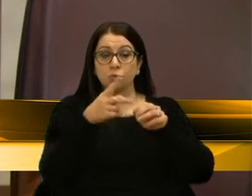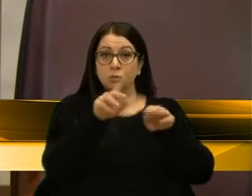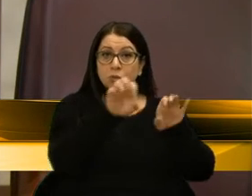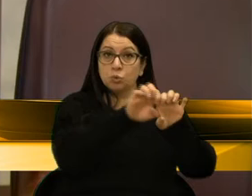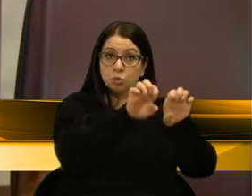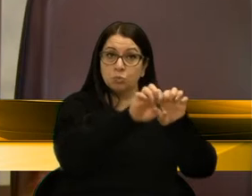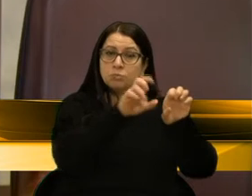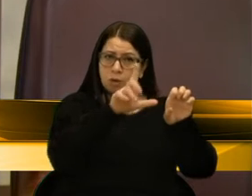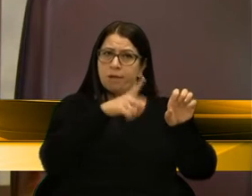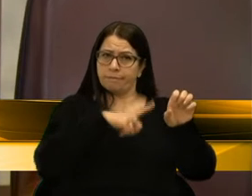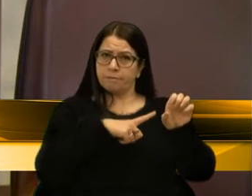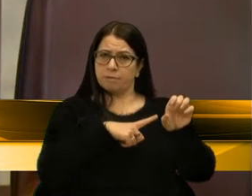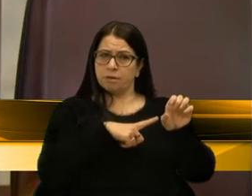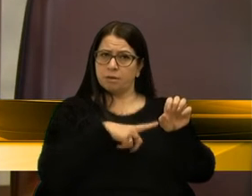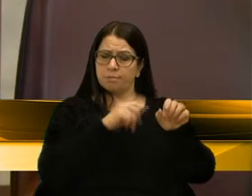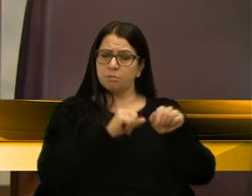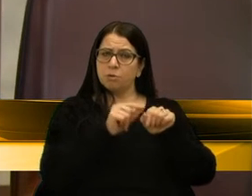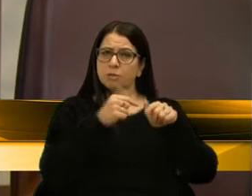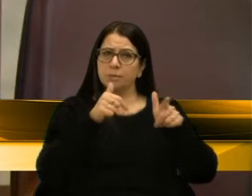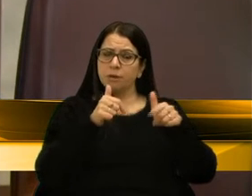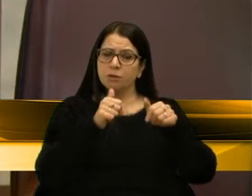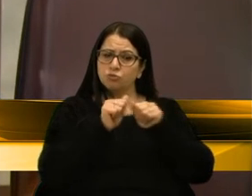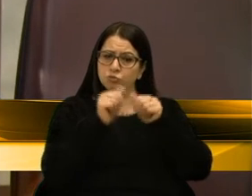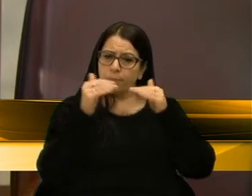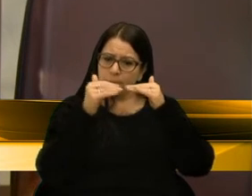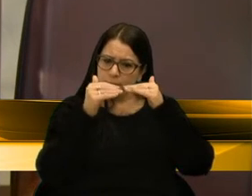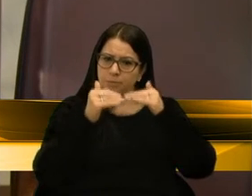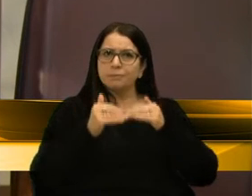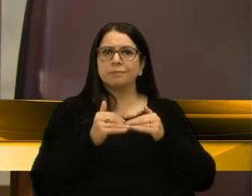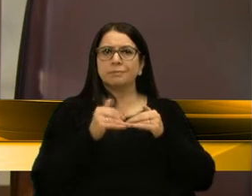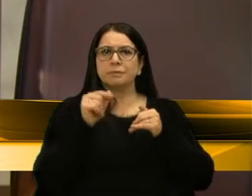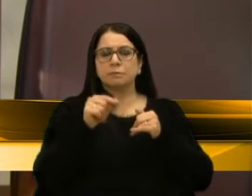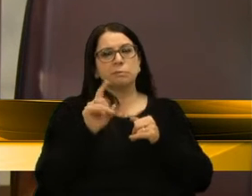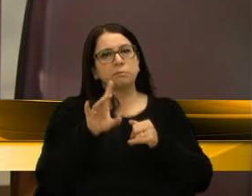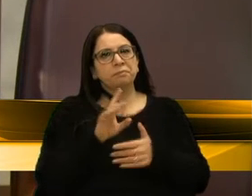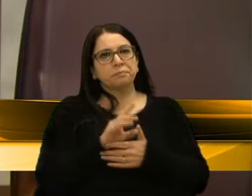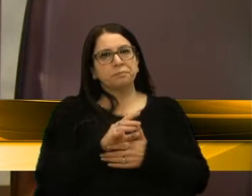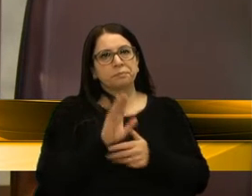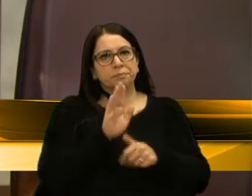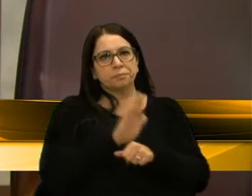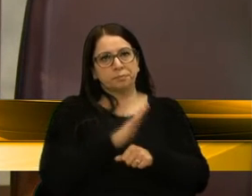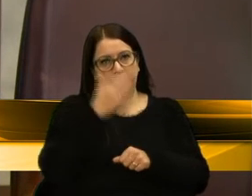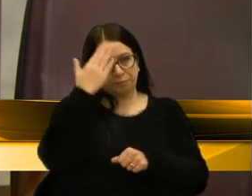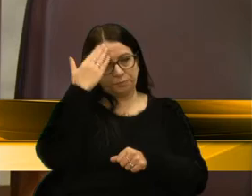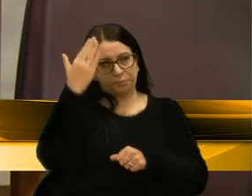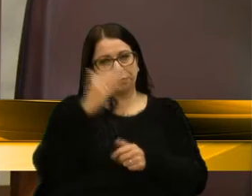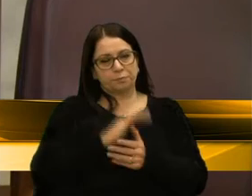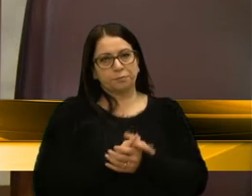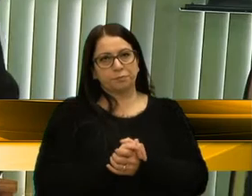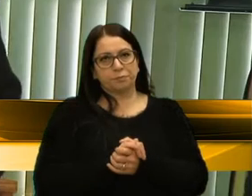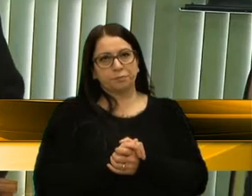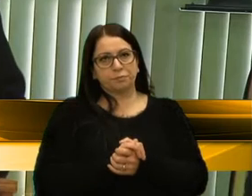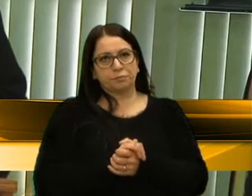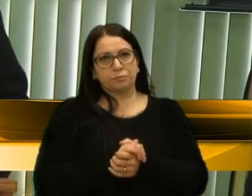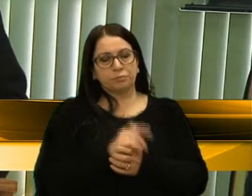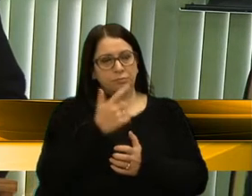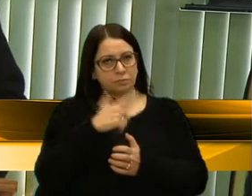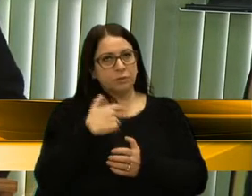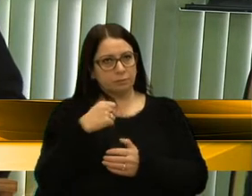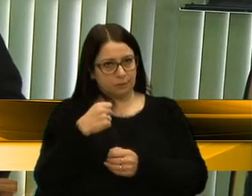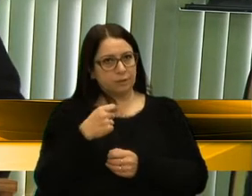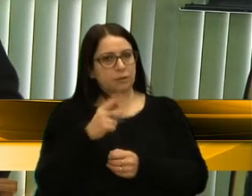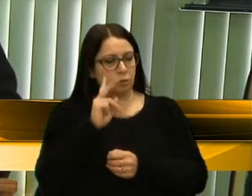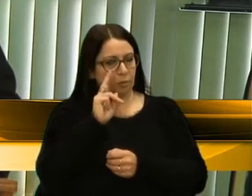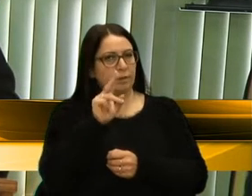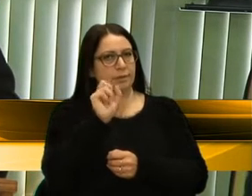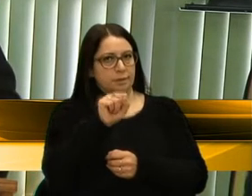que ele possa trabalhar sincronizado. Seria isso a contribuição. Obrigado pela parte. Eu acho que a gente deve